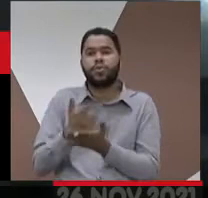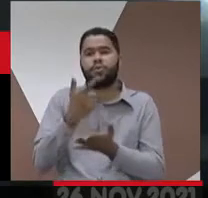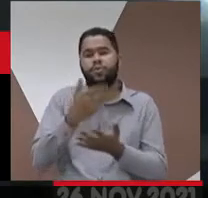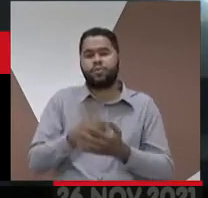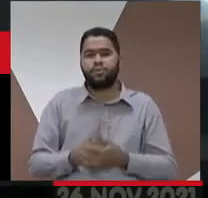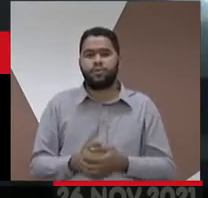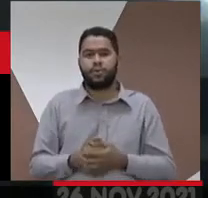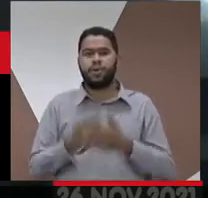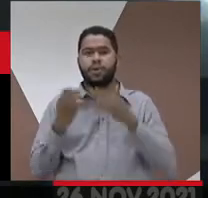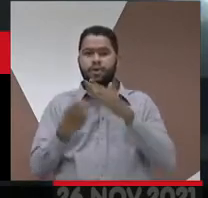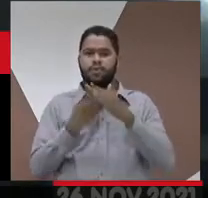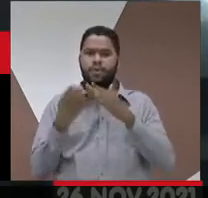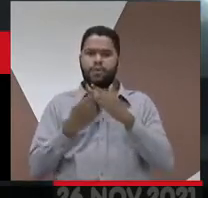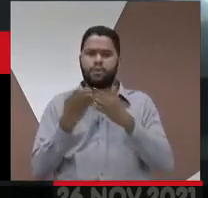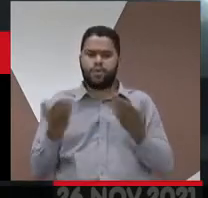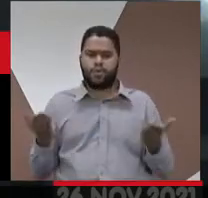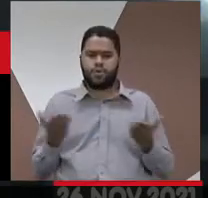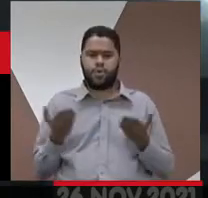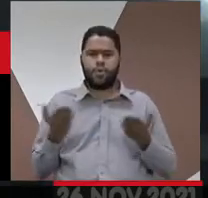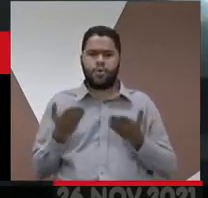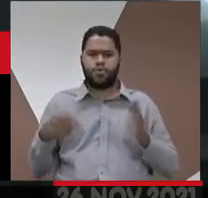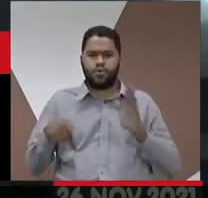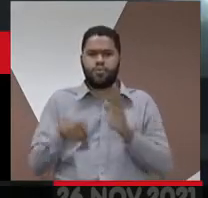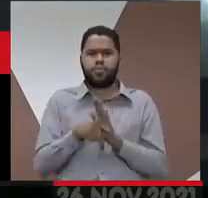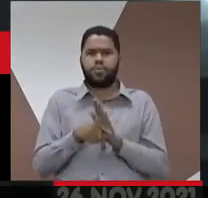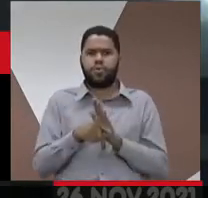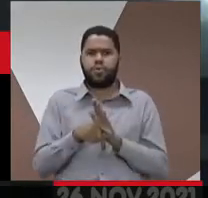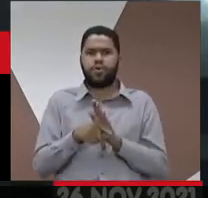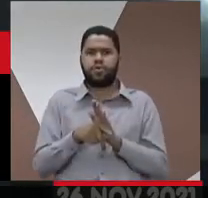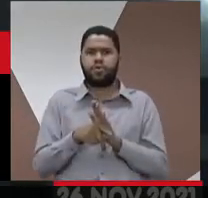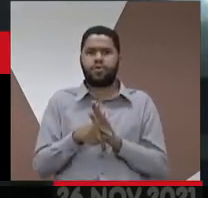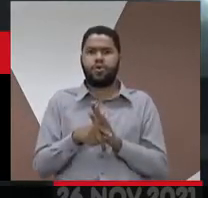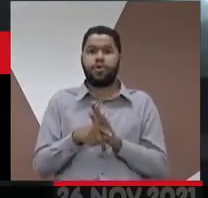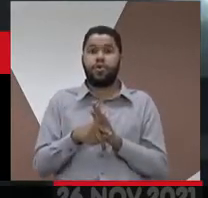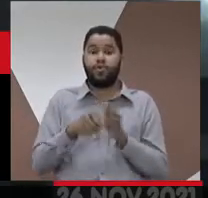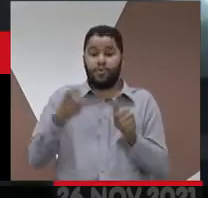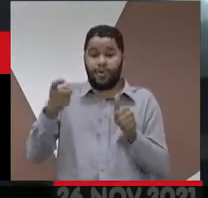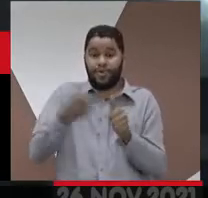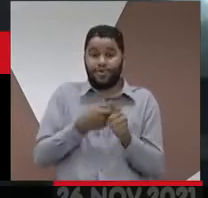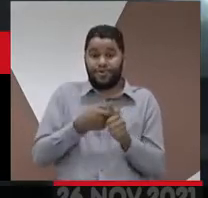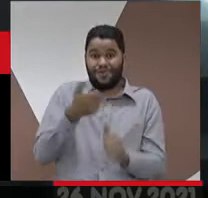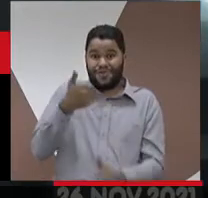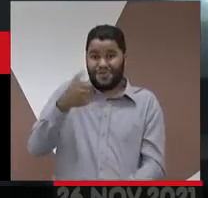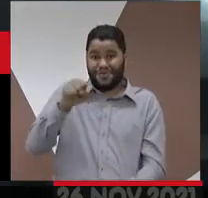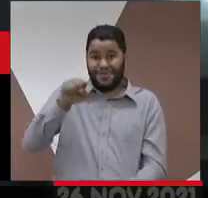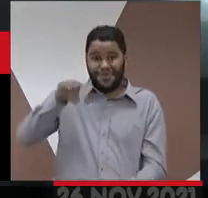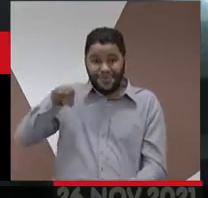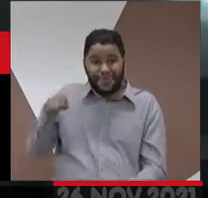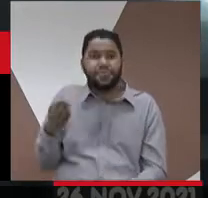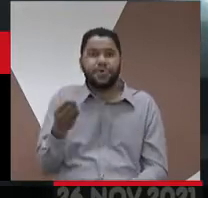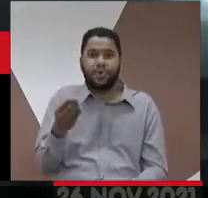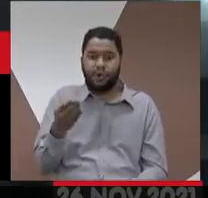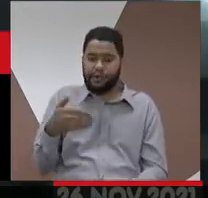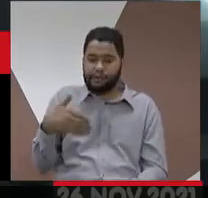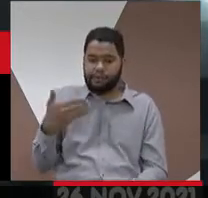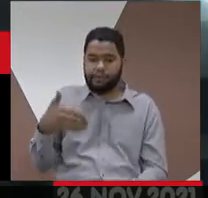Uma empresa que hoje tem um patrimônio negativo de 18 bilhões e já caminhava para